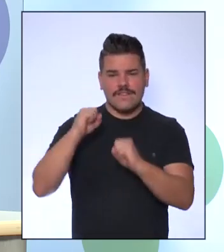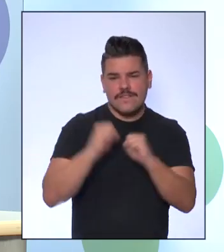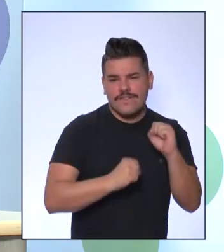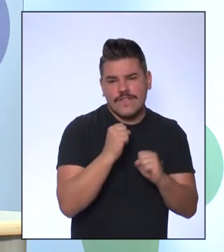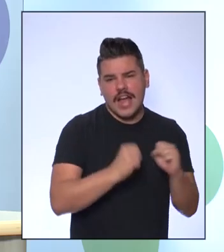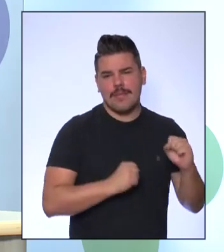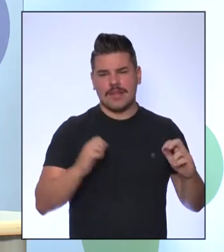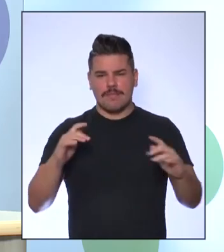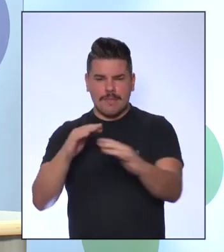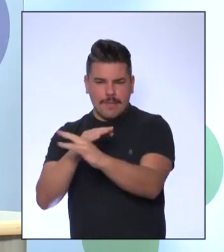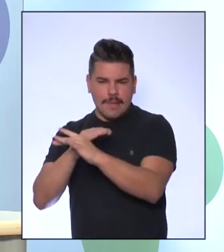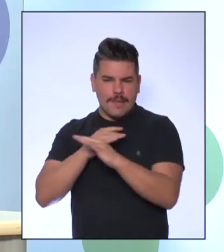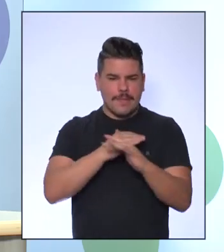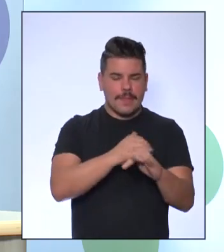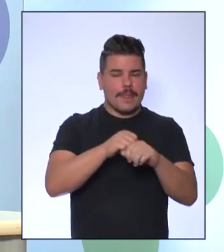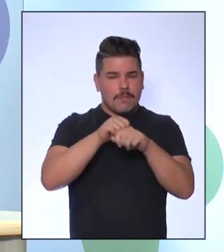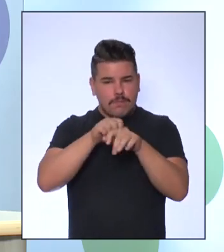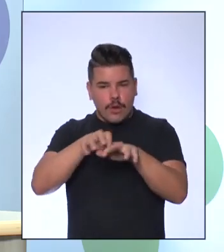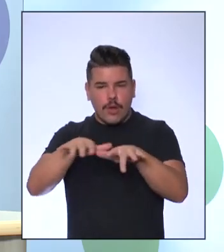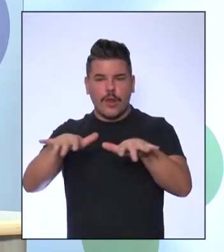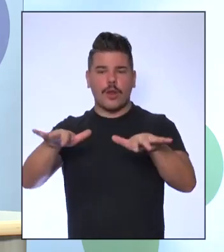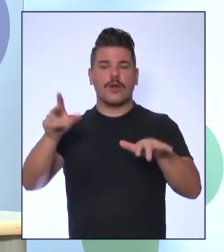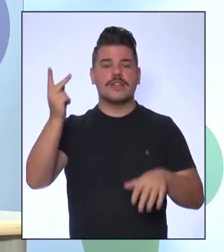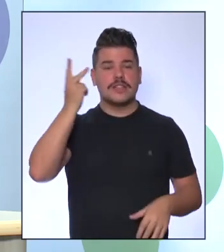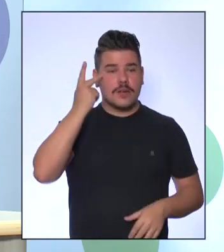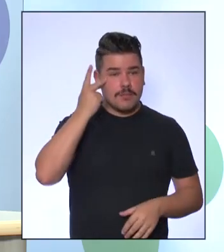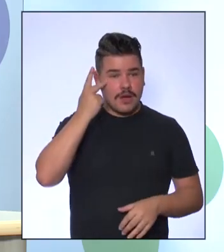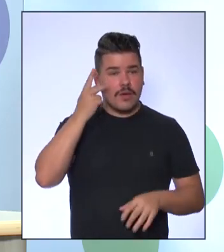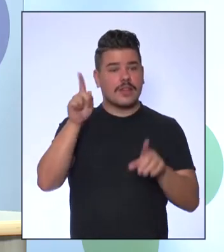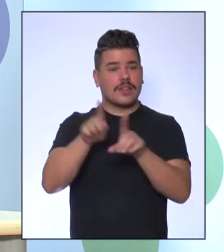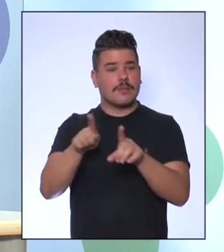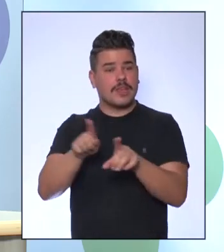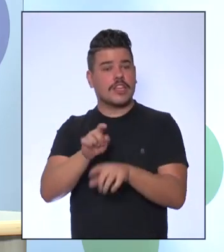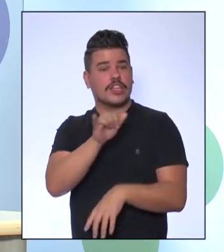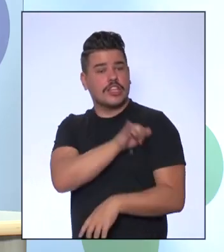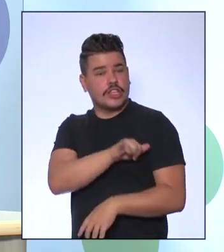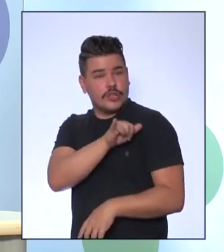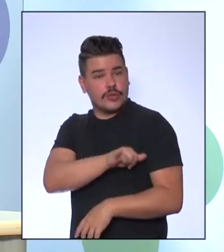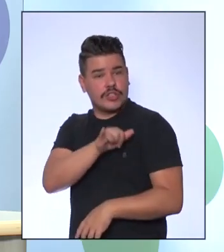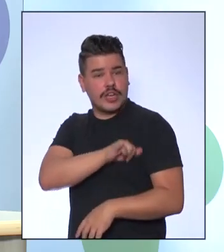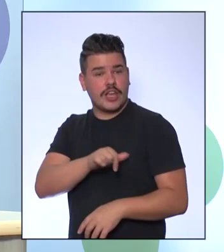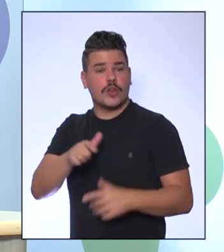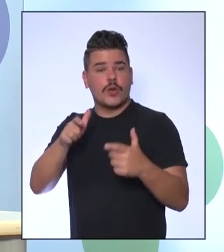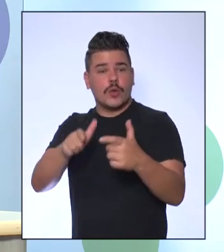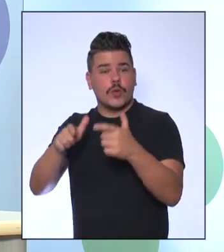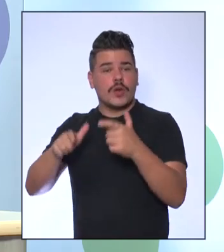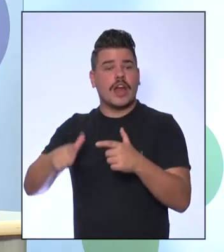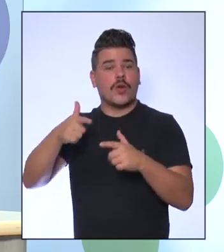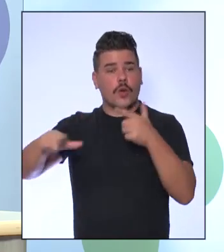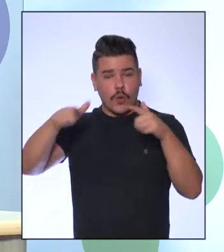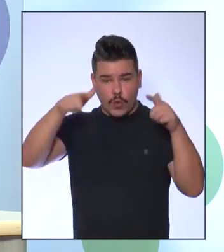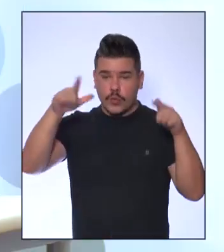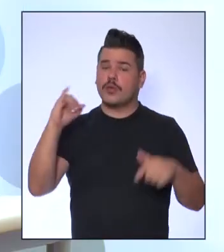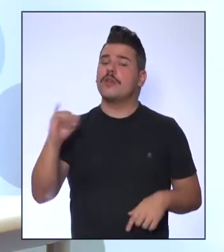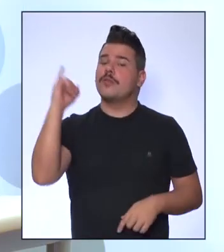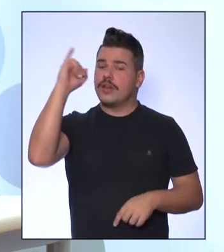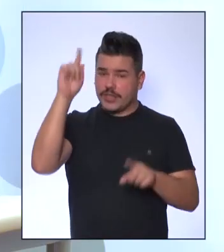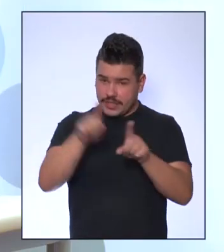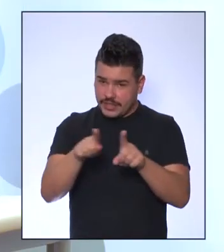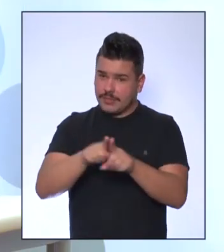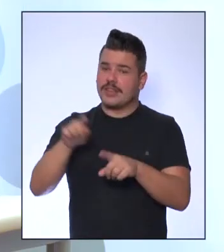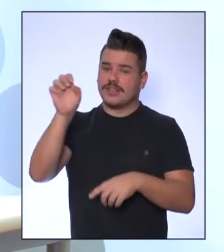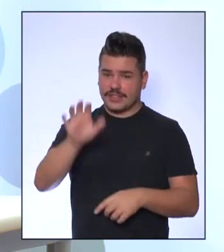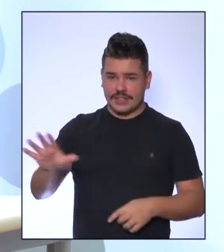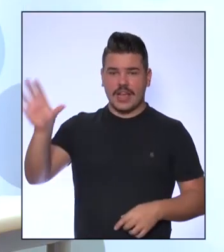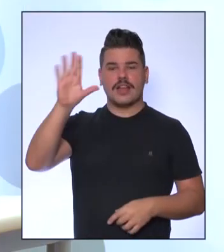ferrovia, ela se espalha por São Paulo, pelo Rio de Janeiro e outras grandes cidades importantes também do nosso estado.